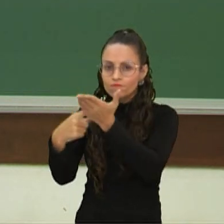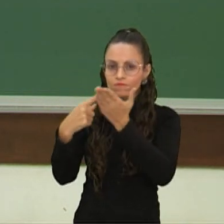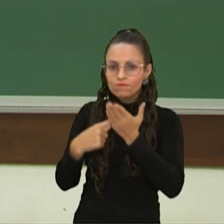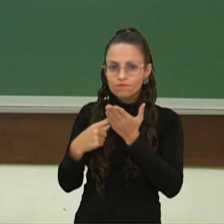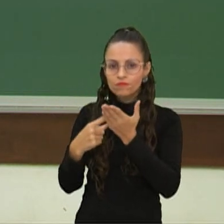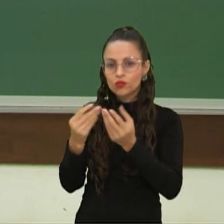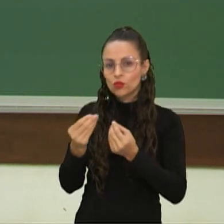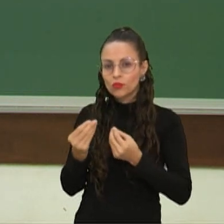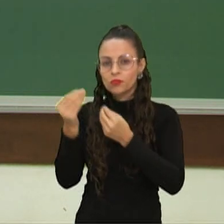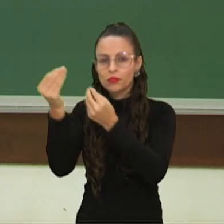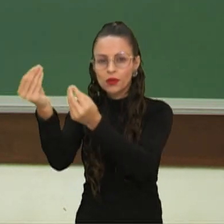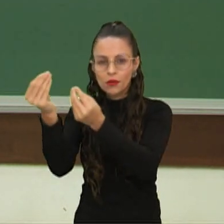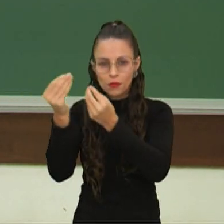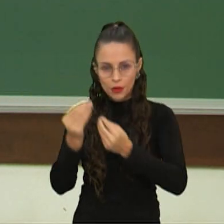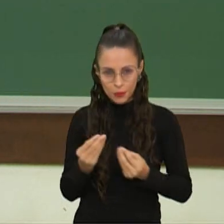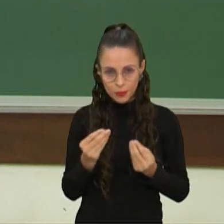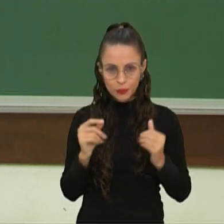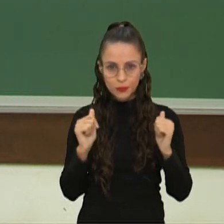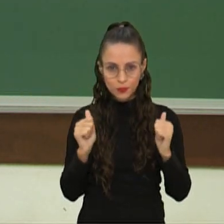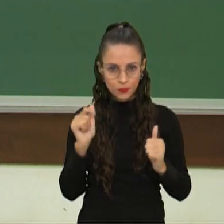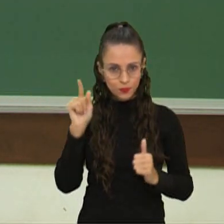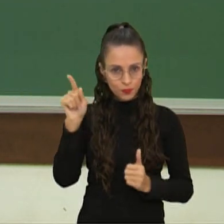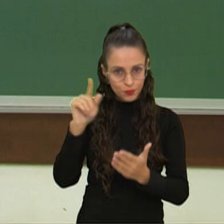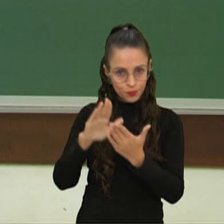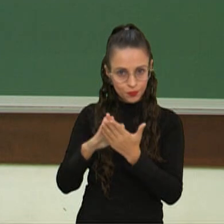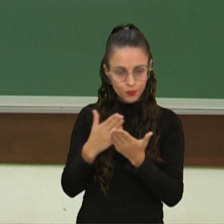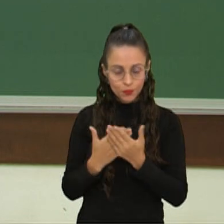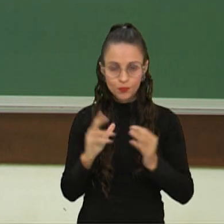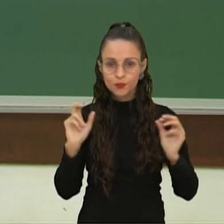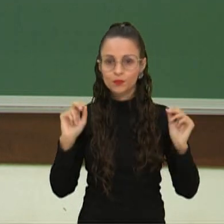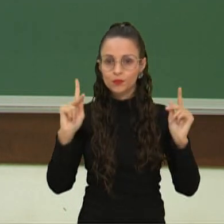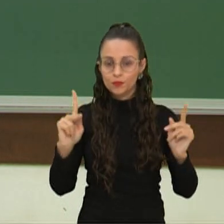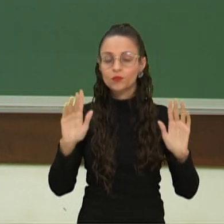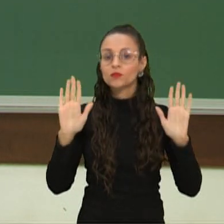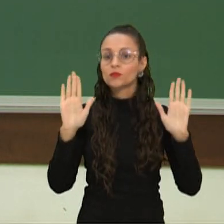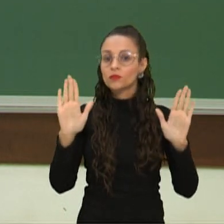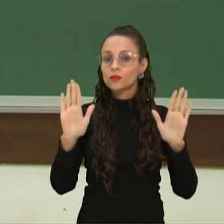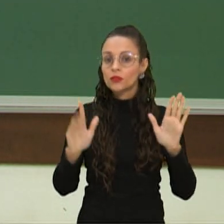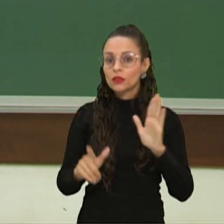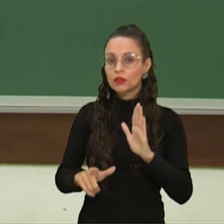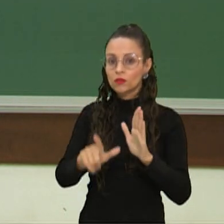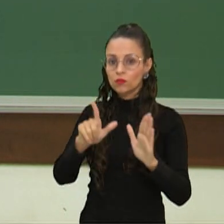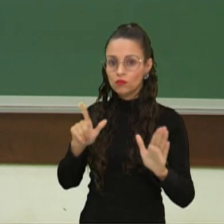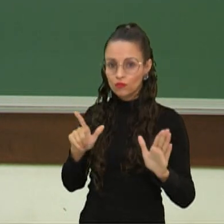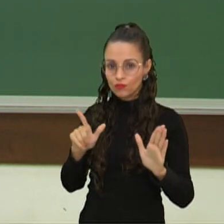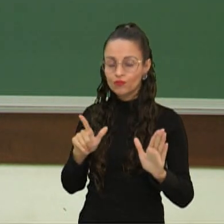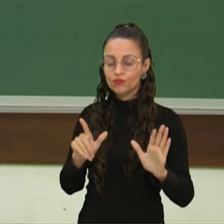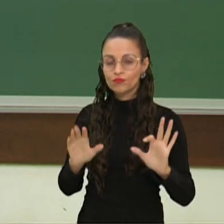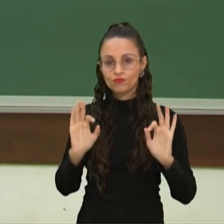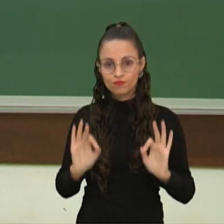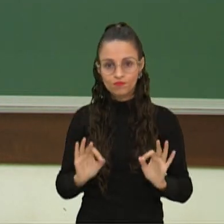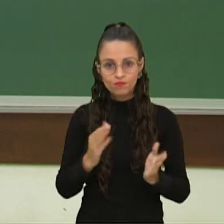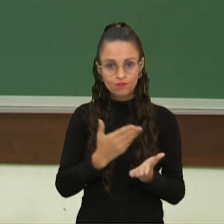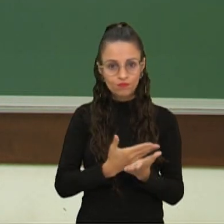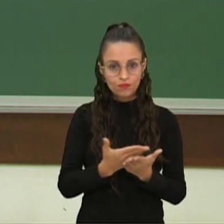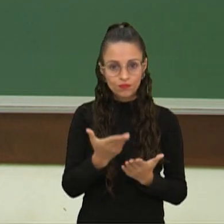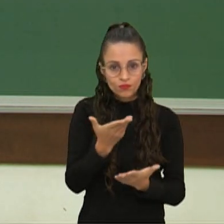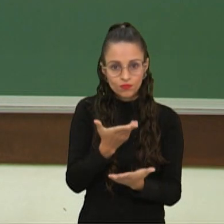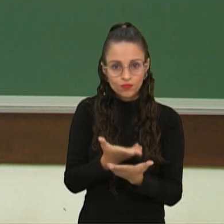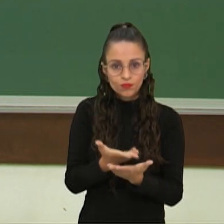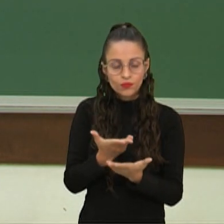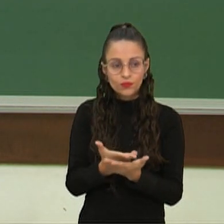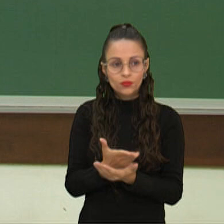entregar o material lá também, ok? Vamos seguir então, mas antes de a gente começar a falar sobre o que a gente de fato vai conversar